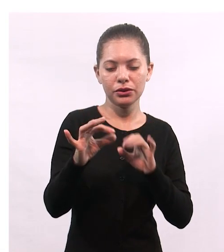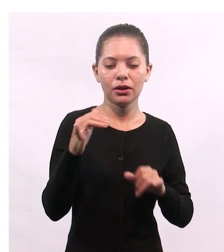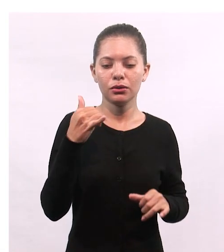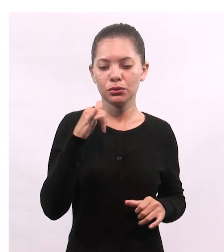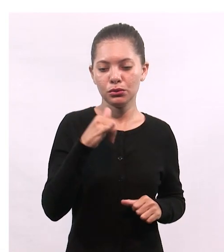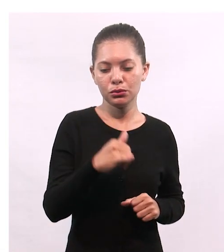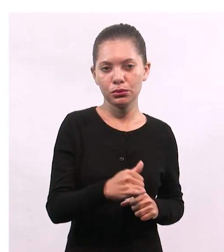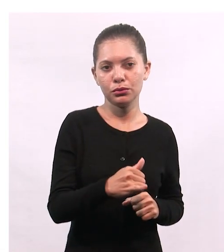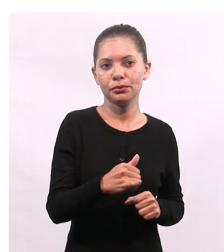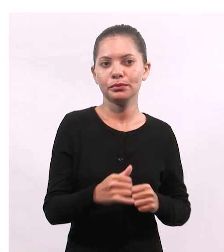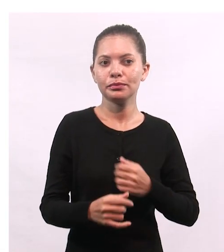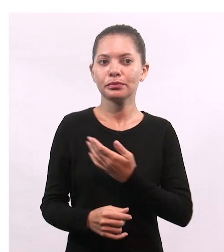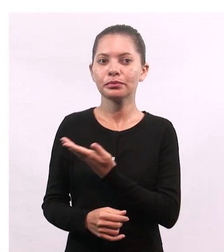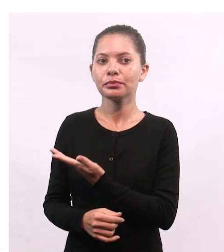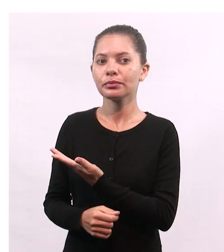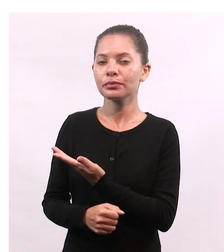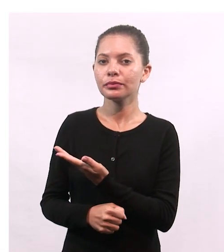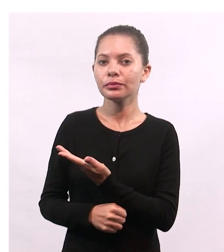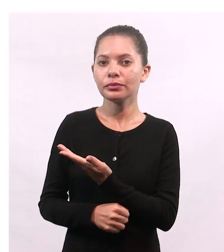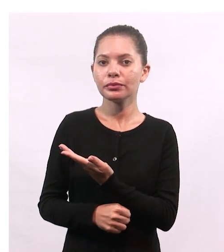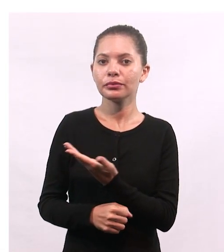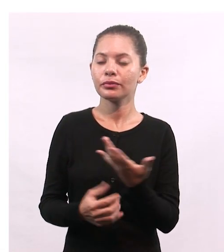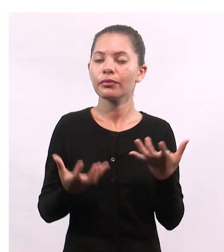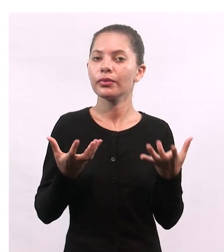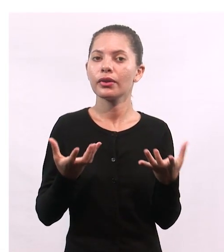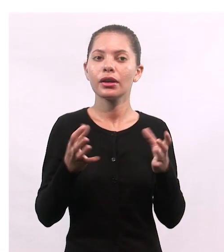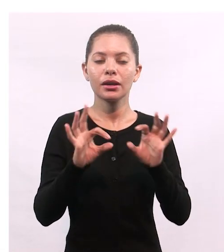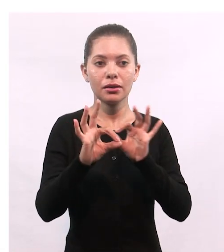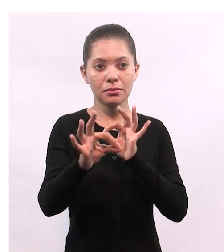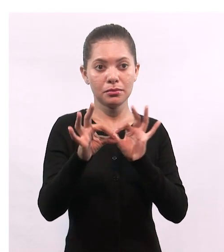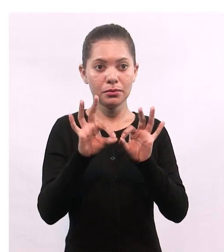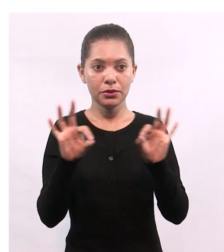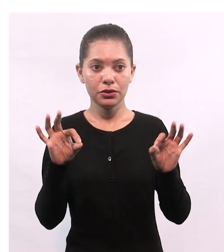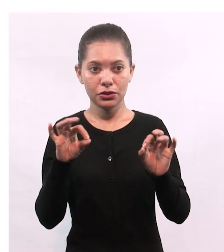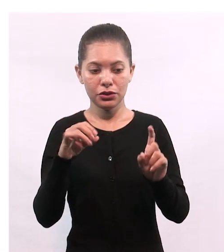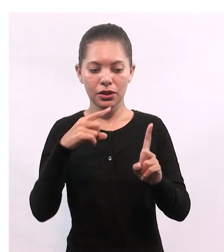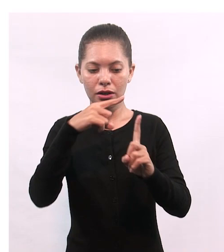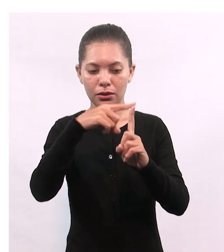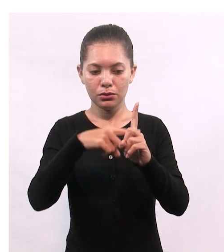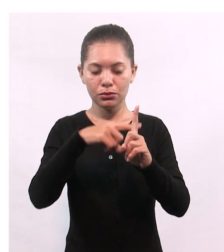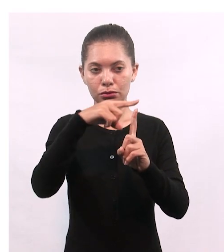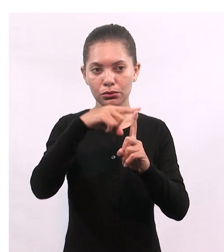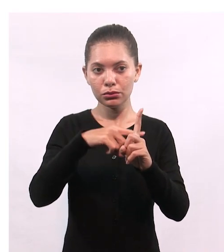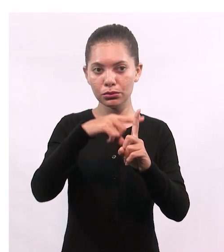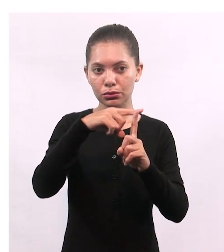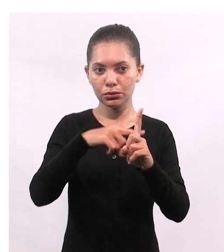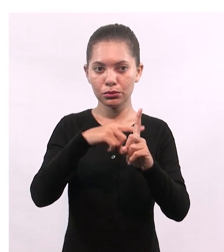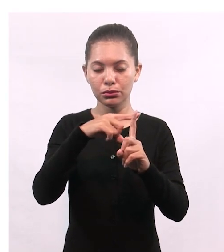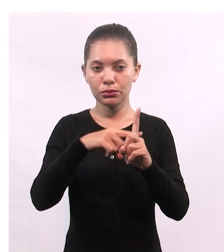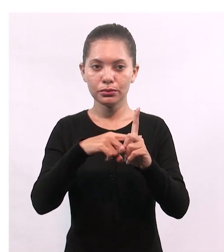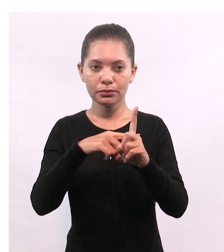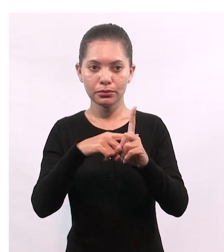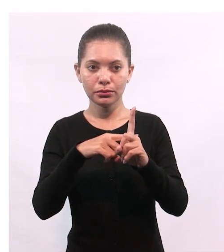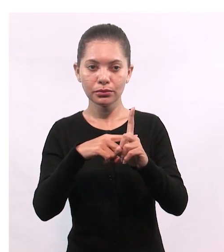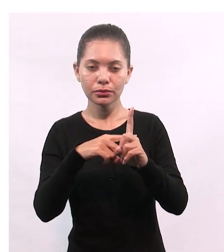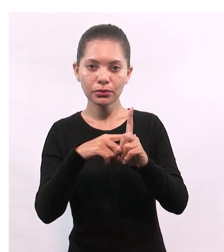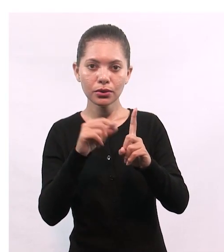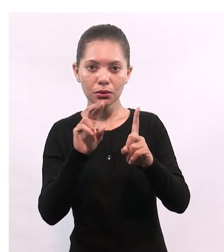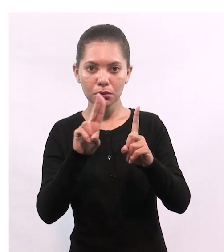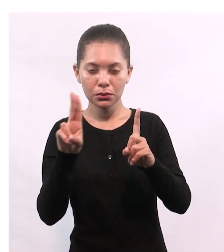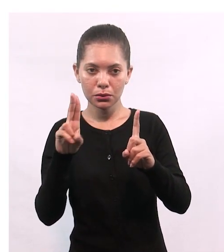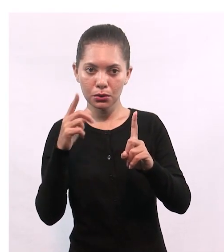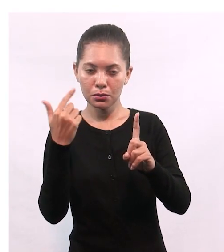a gente tem ampere. Quando a gente quer medir temperatura, o padrão Celsius ou Kelvin,